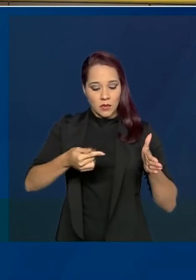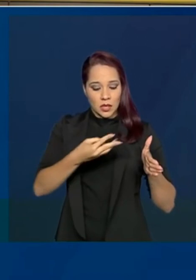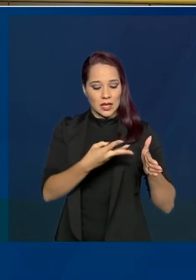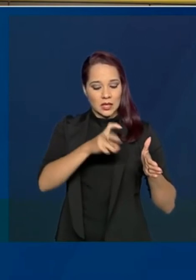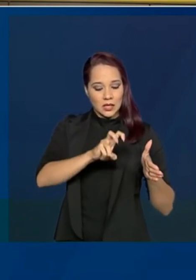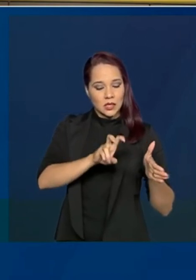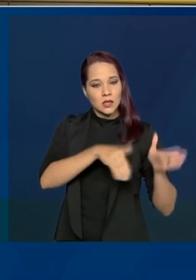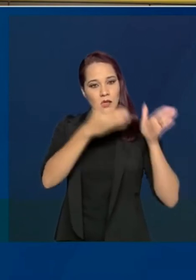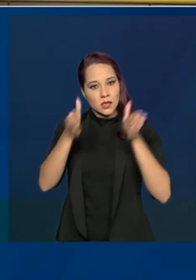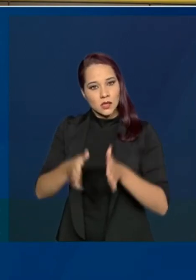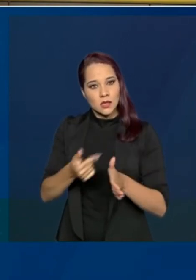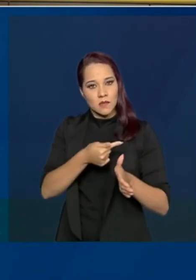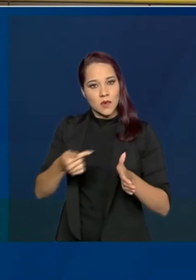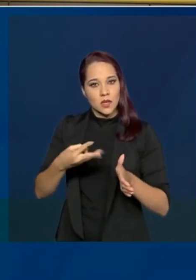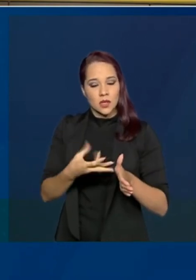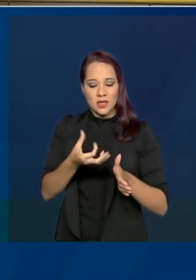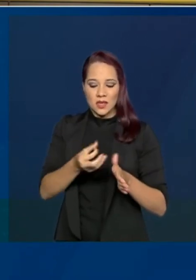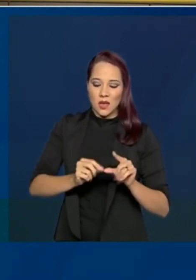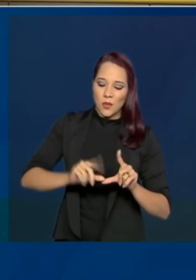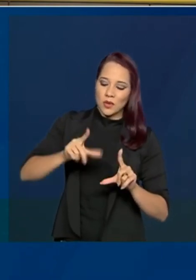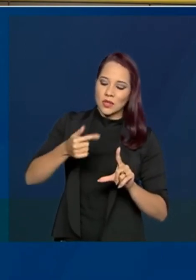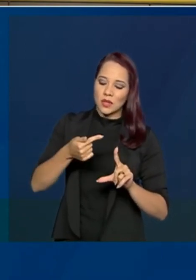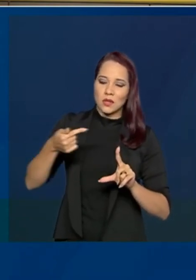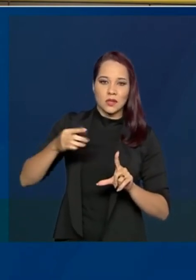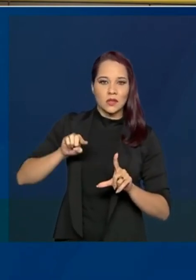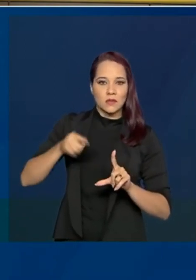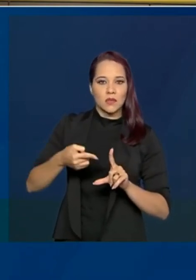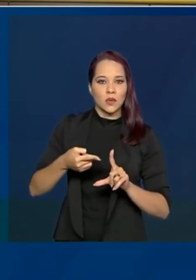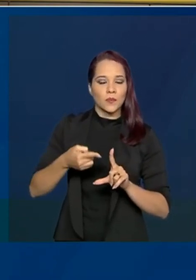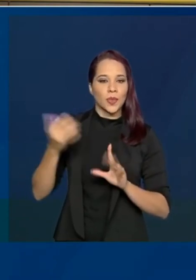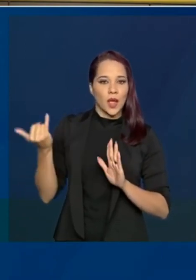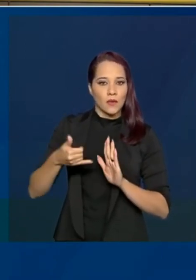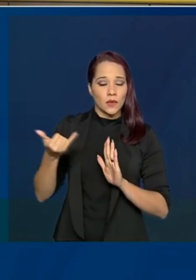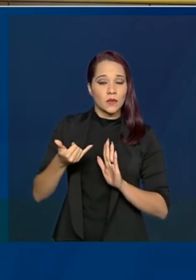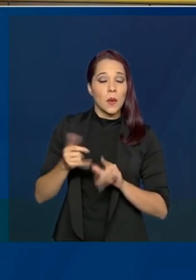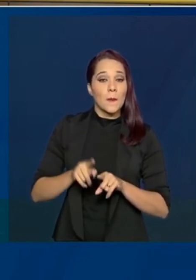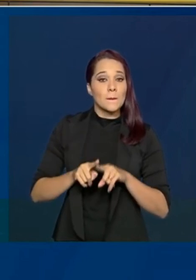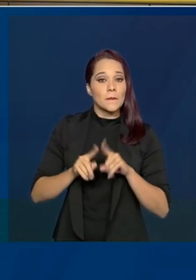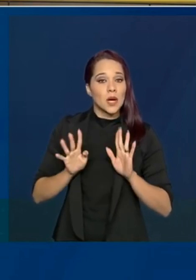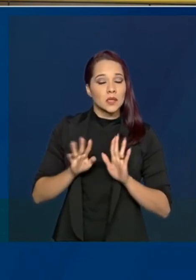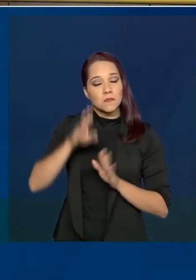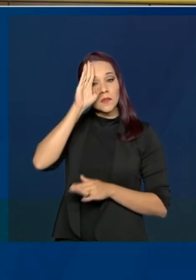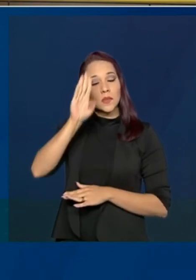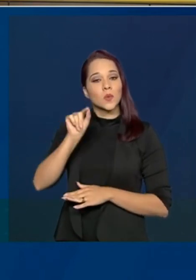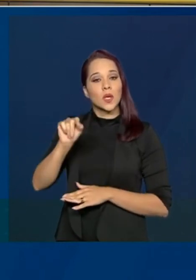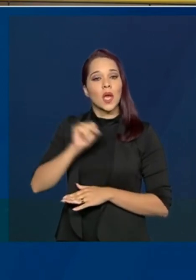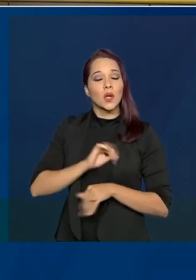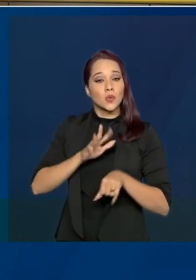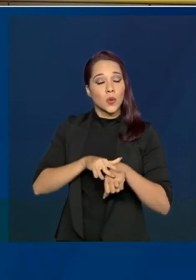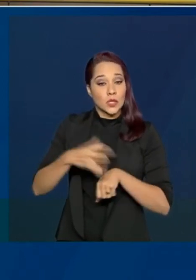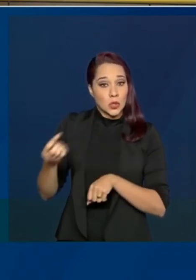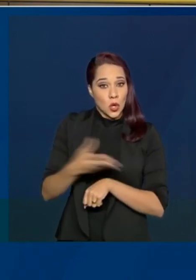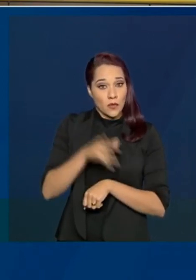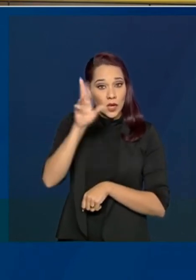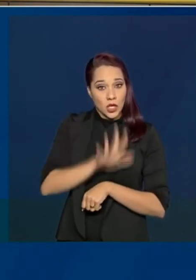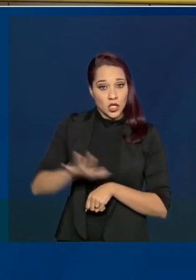para 36, pulou para 76.707 registros, mas especificamente em relação aos casos na região